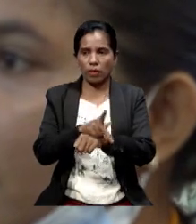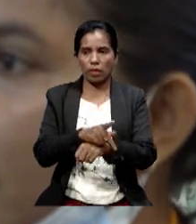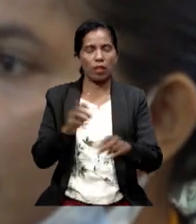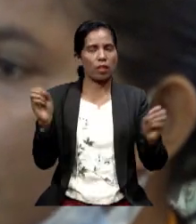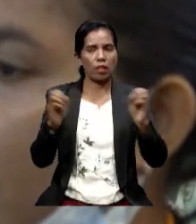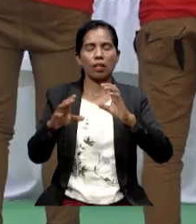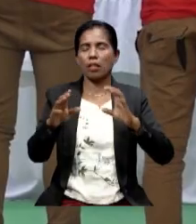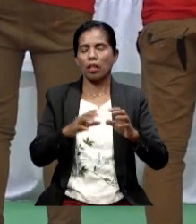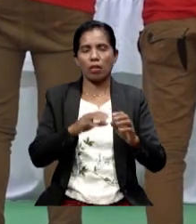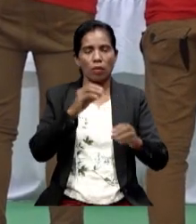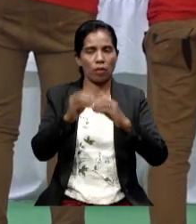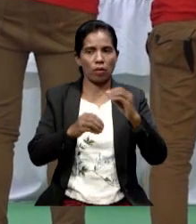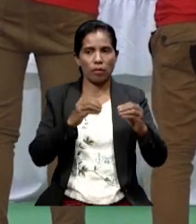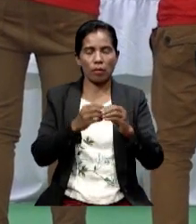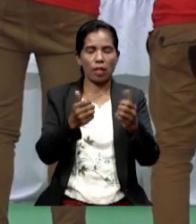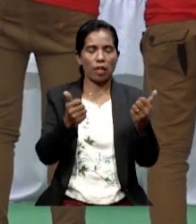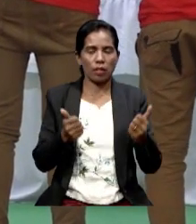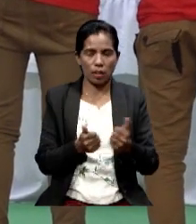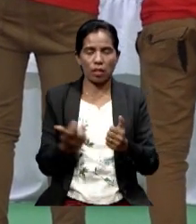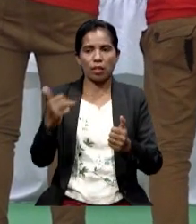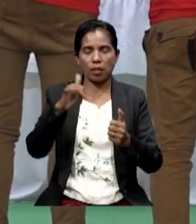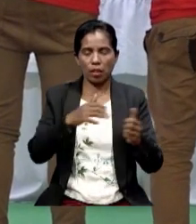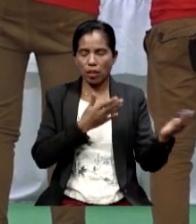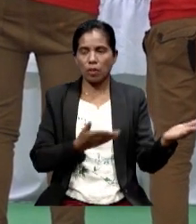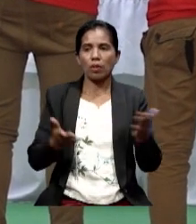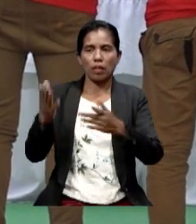laia conhecimento kono ba agência Sira nebe Haruka Timor